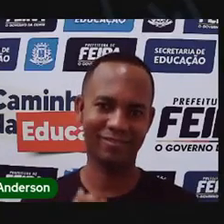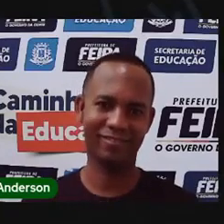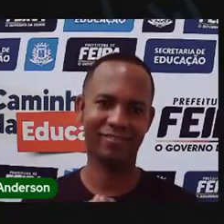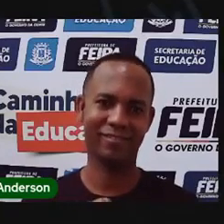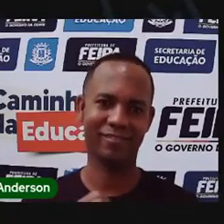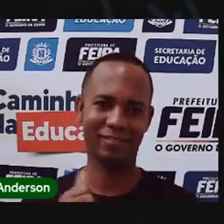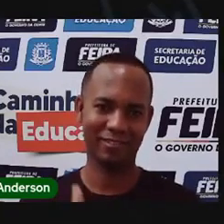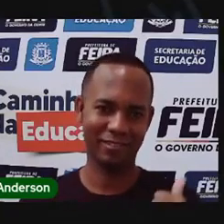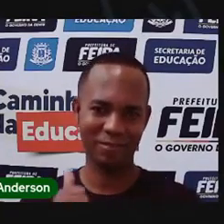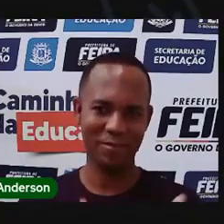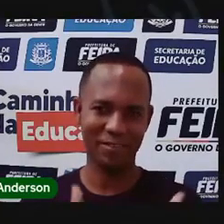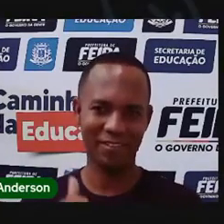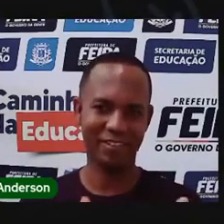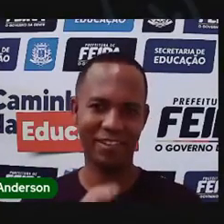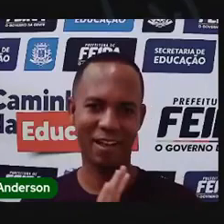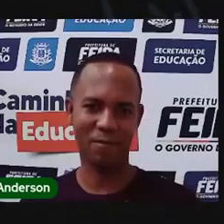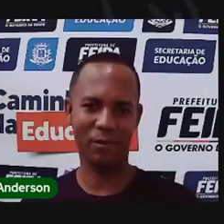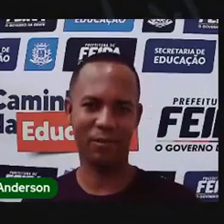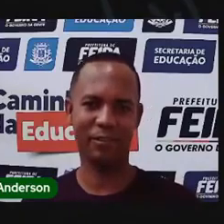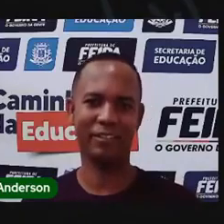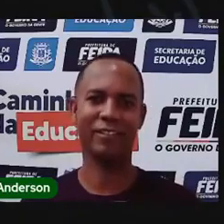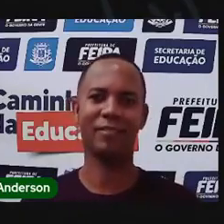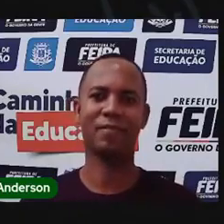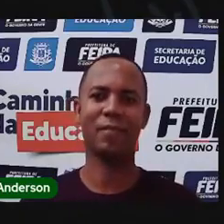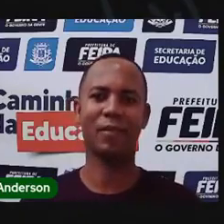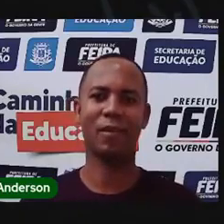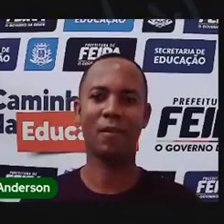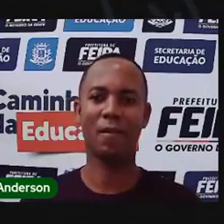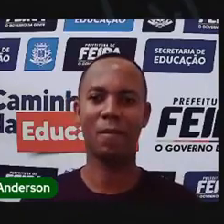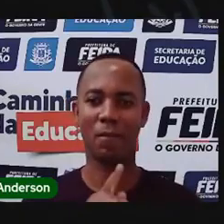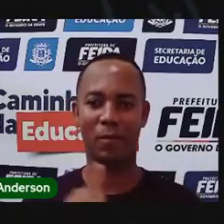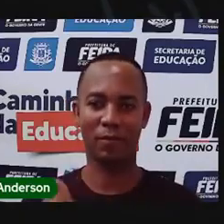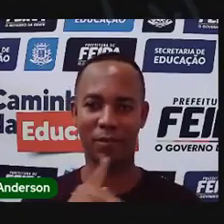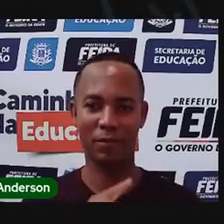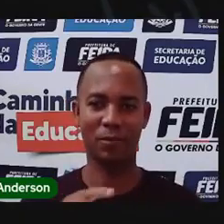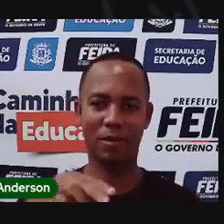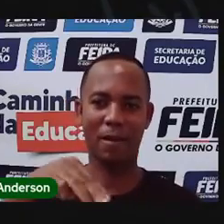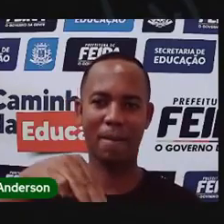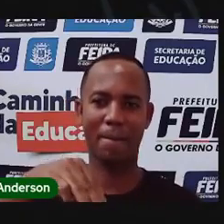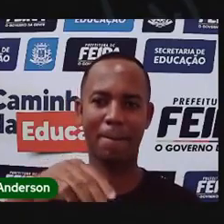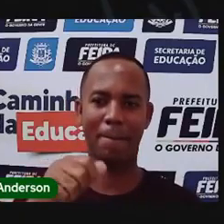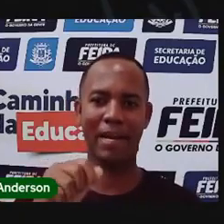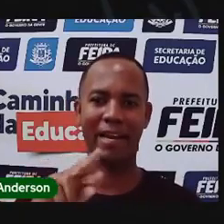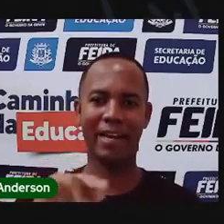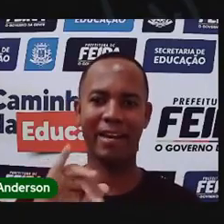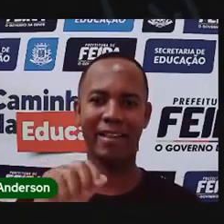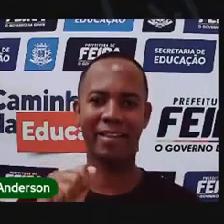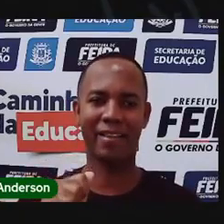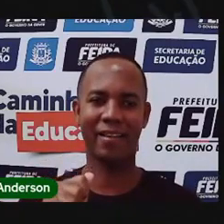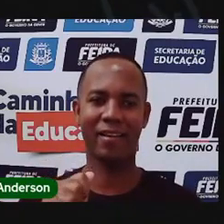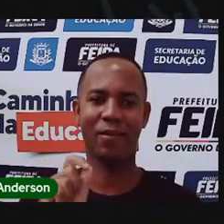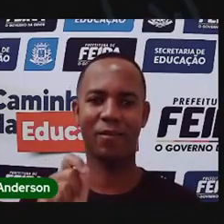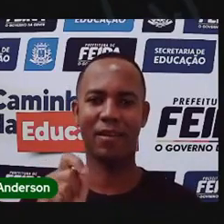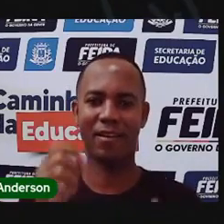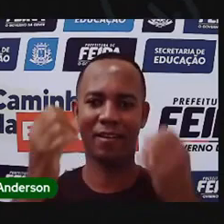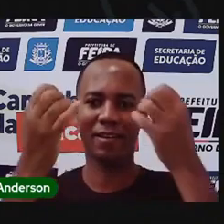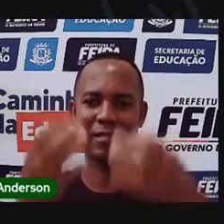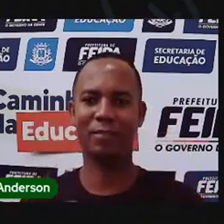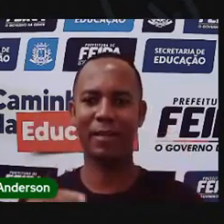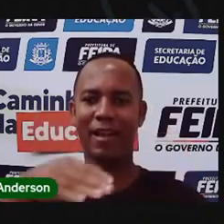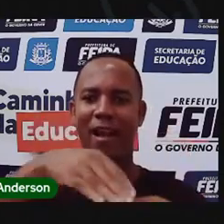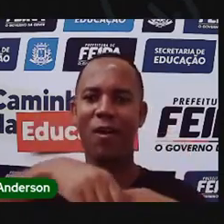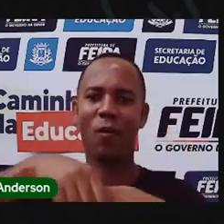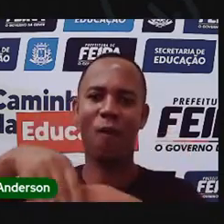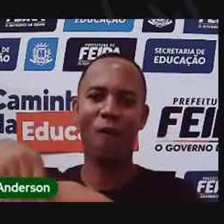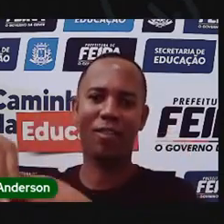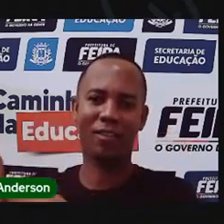Oi, tudo bem, meus amores? Bom, a Pró Maria hoje vai falar com vocês sobre cordel. Quem já ouviu falar alguma